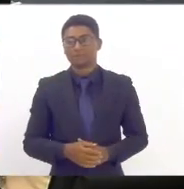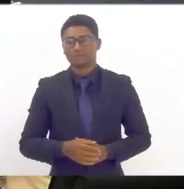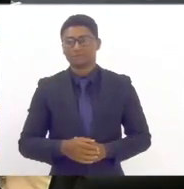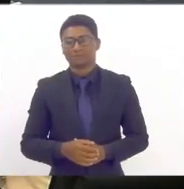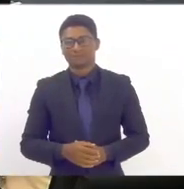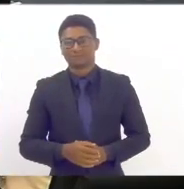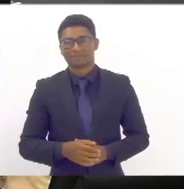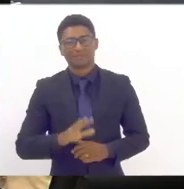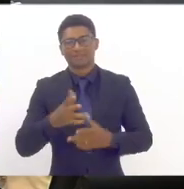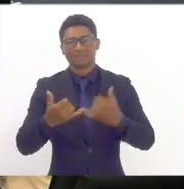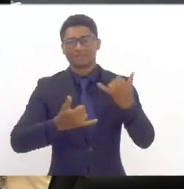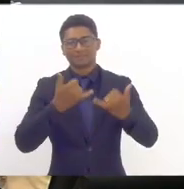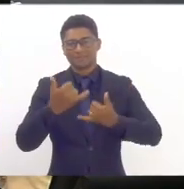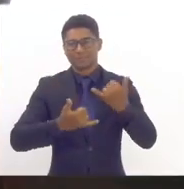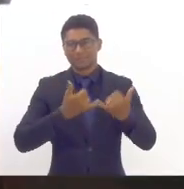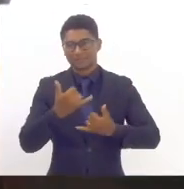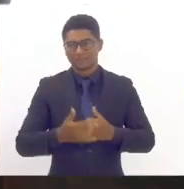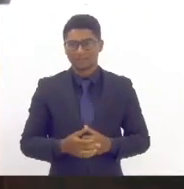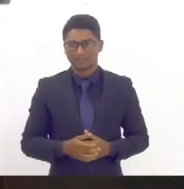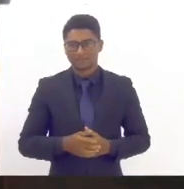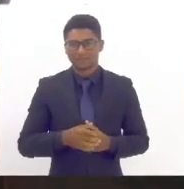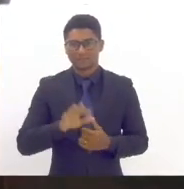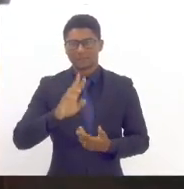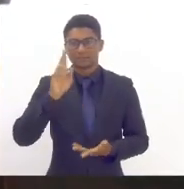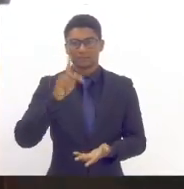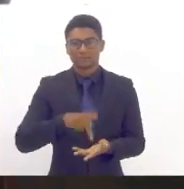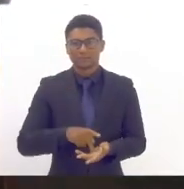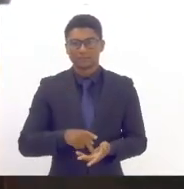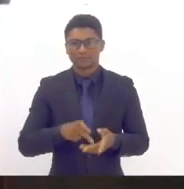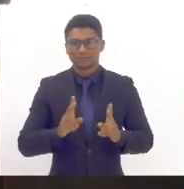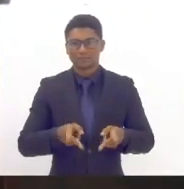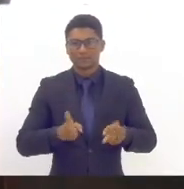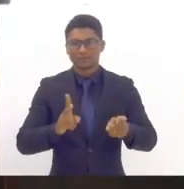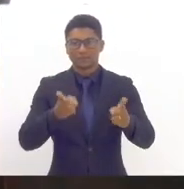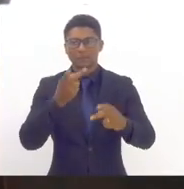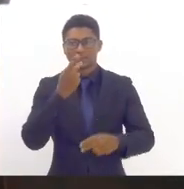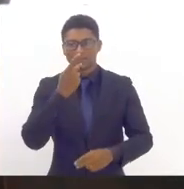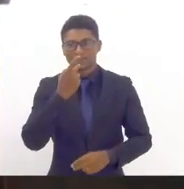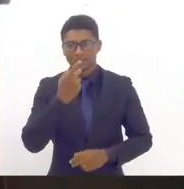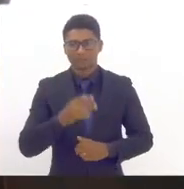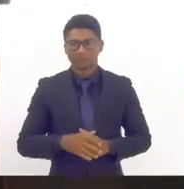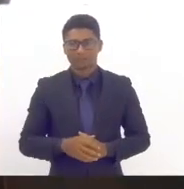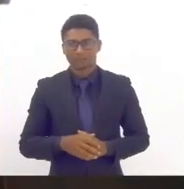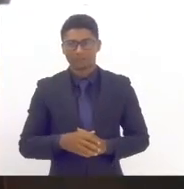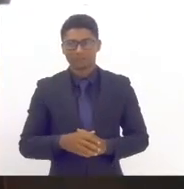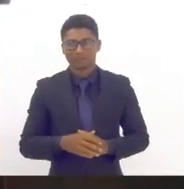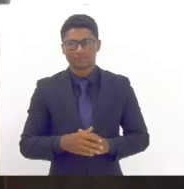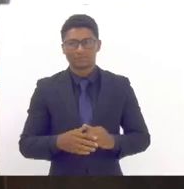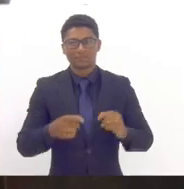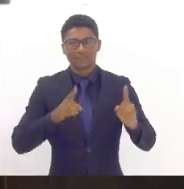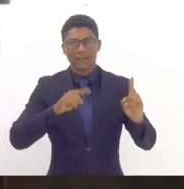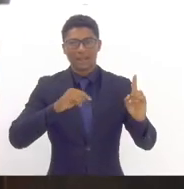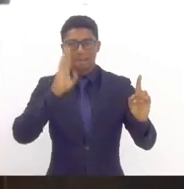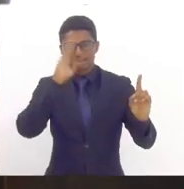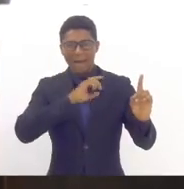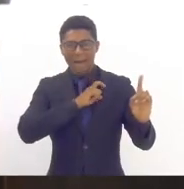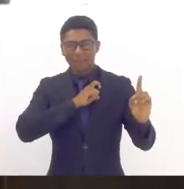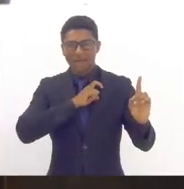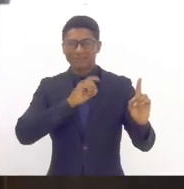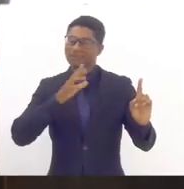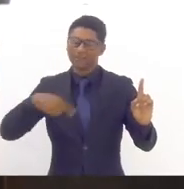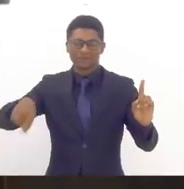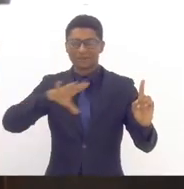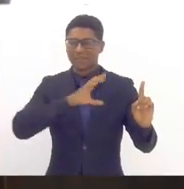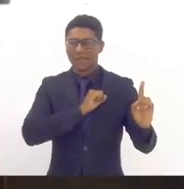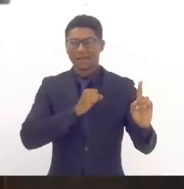Não é uma brincadeira, mas é verdade. Eu sempre coloco aqui, sempre falo, que o Pedro é o nosso malvado favorito, e é